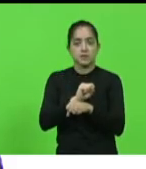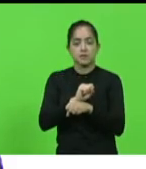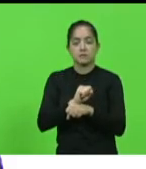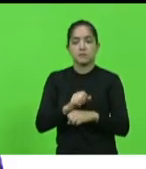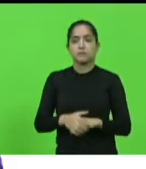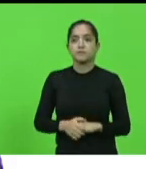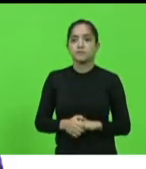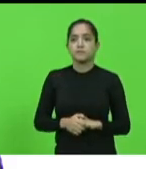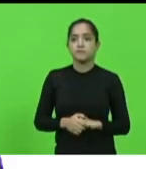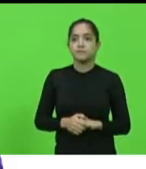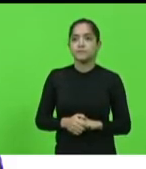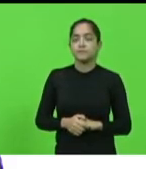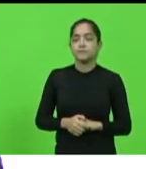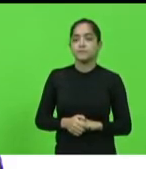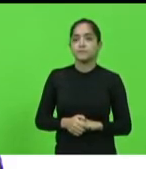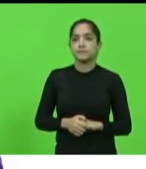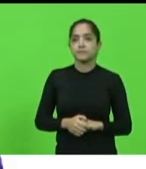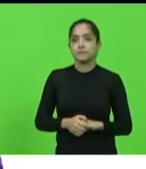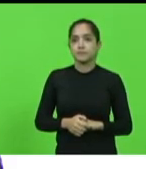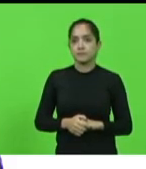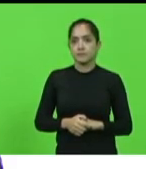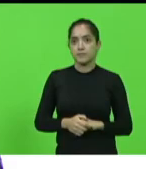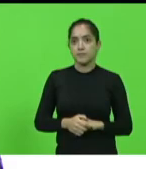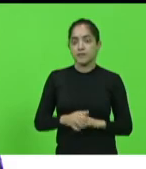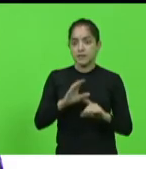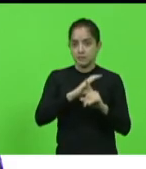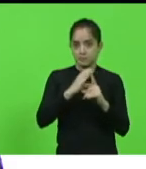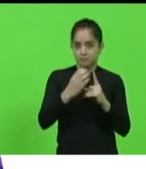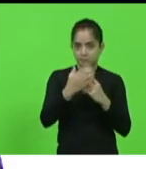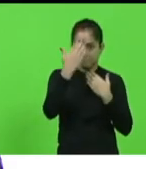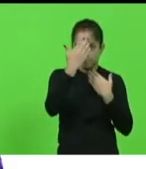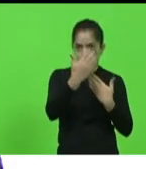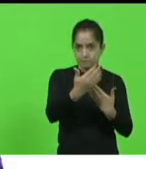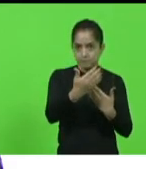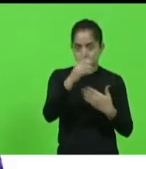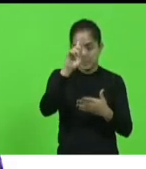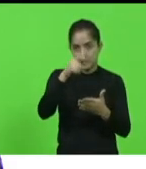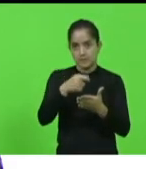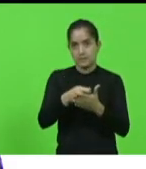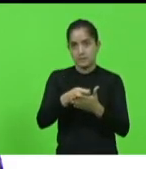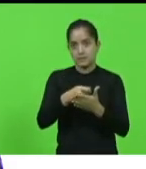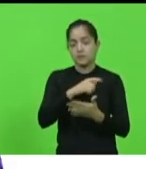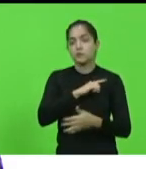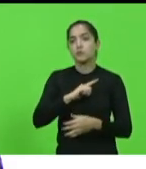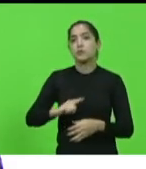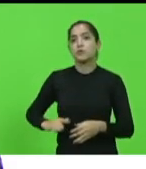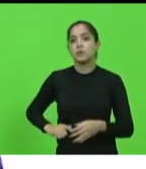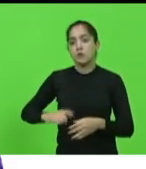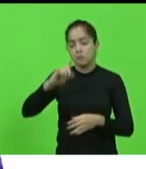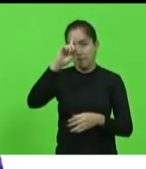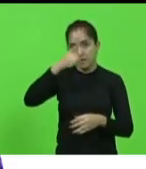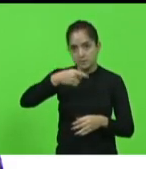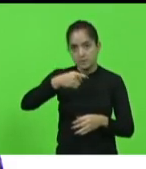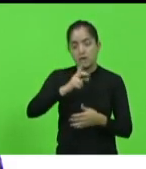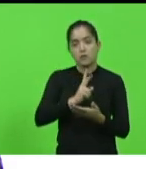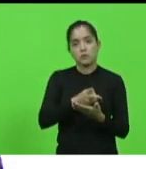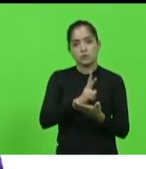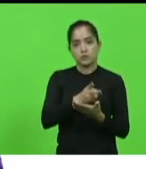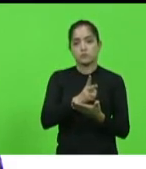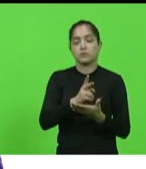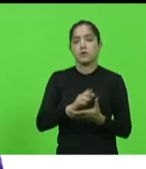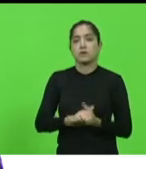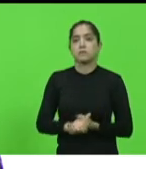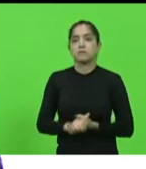continuidade da SC-108. Então, em nome da minha comunidade, quero agradecer a decisão do governador de determinar a continuidade das obras